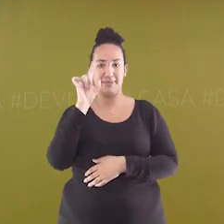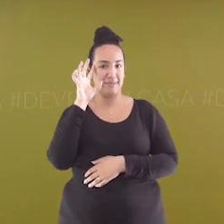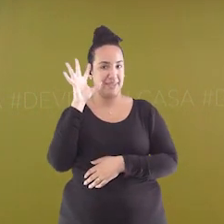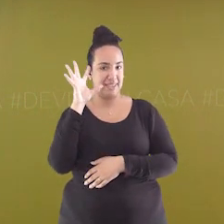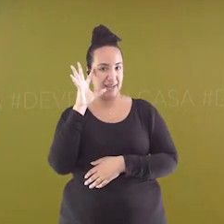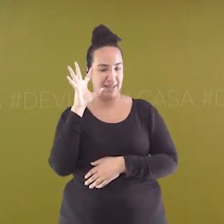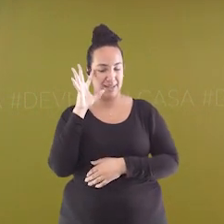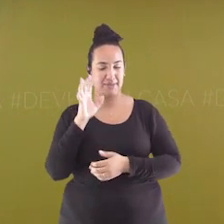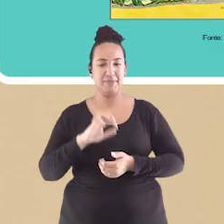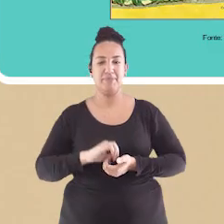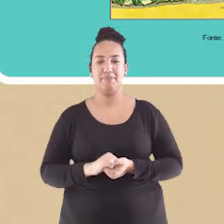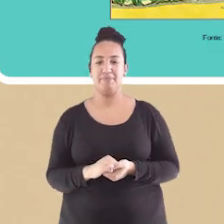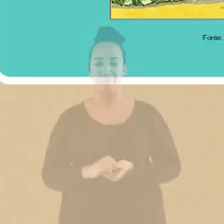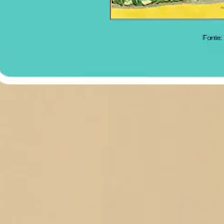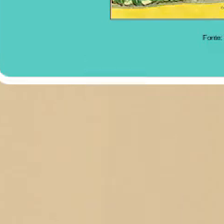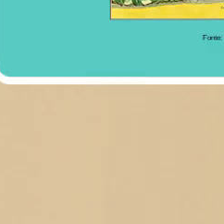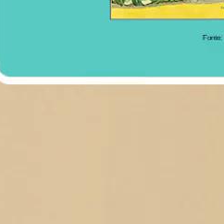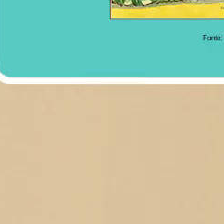tempinho para vocês pensarem.